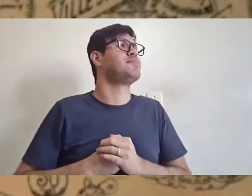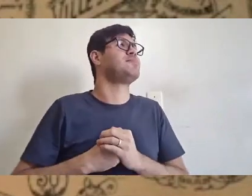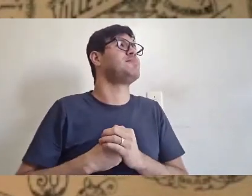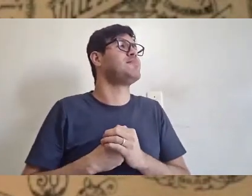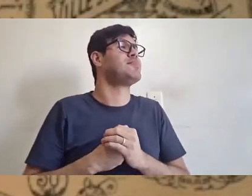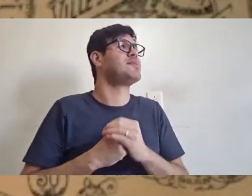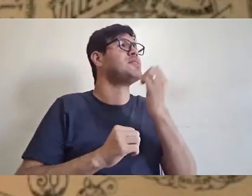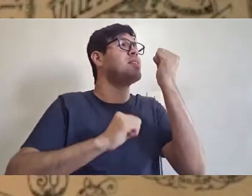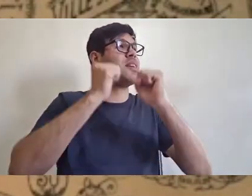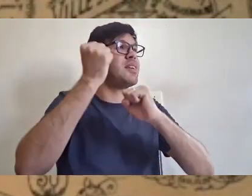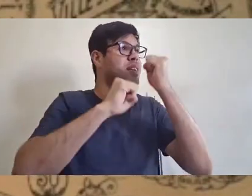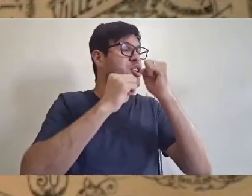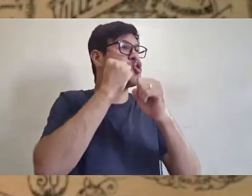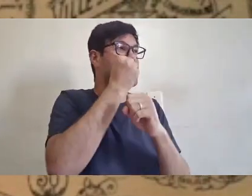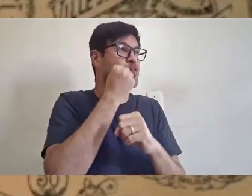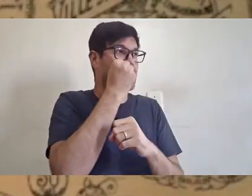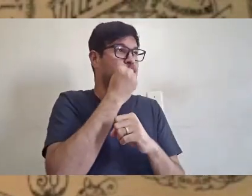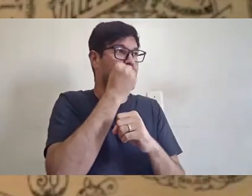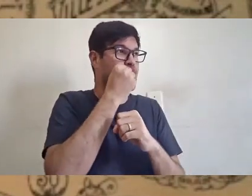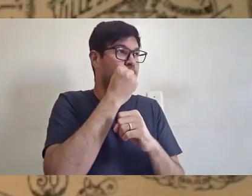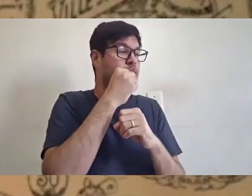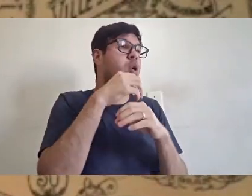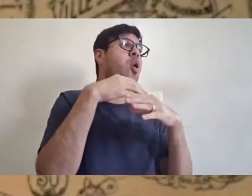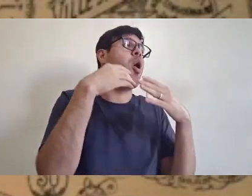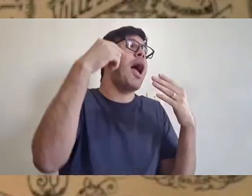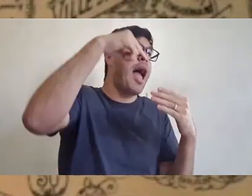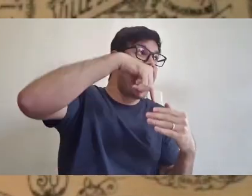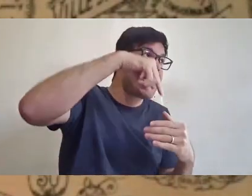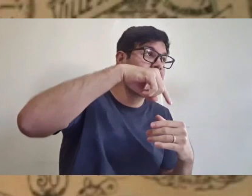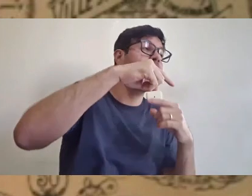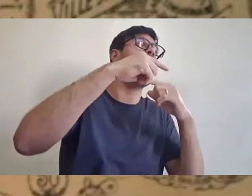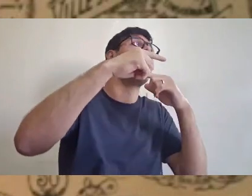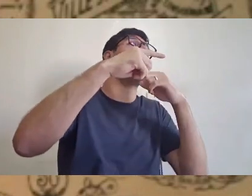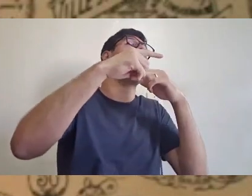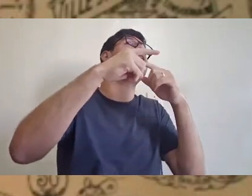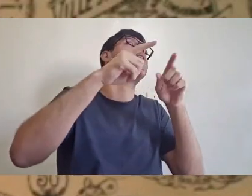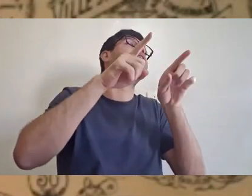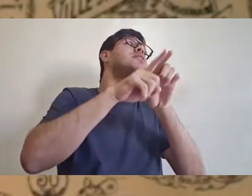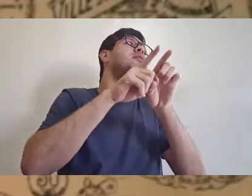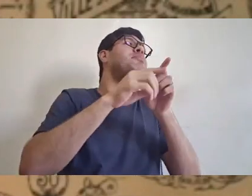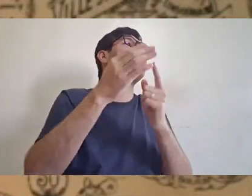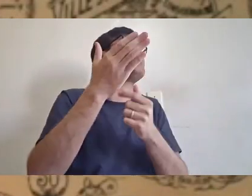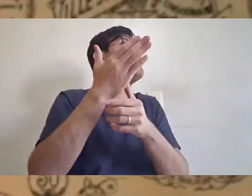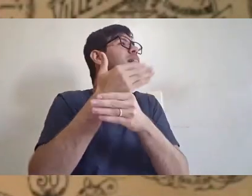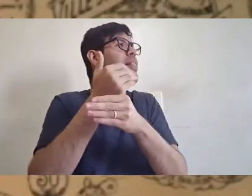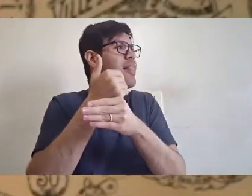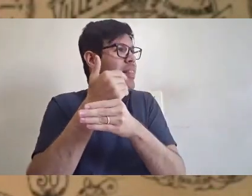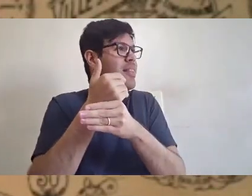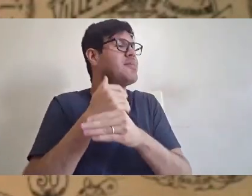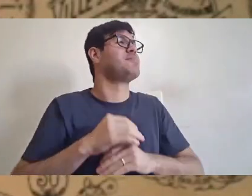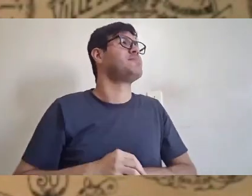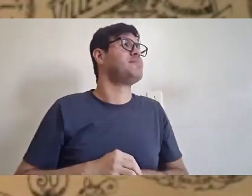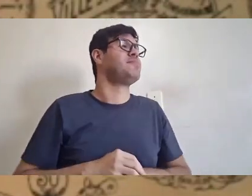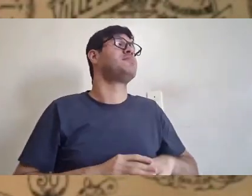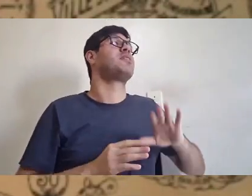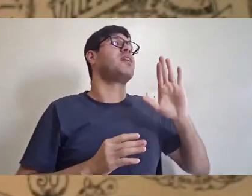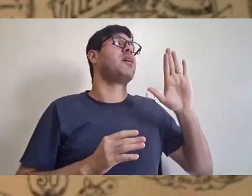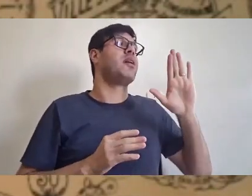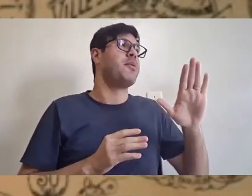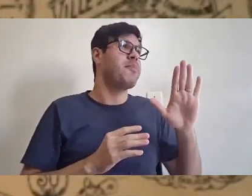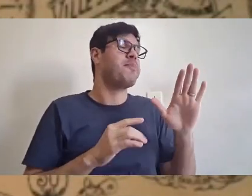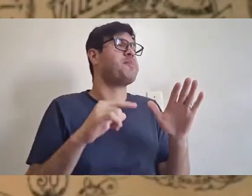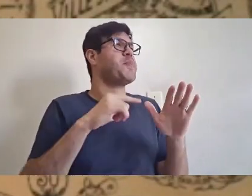de suco em Araras ou Leme. E tinha o pessoal de Limeira lá, os laranjeiros de Limeira também, que